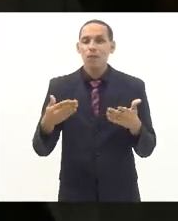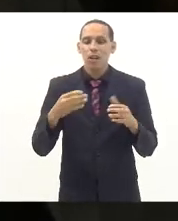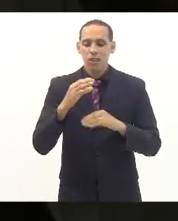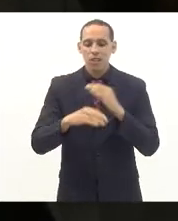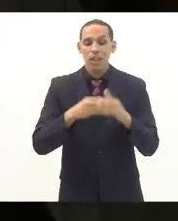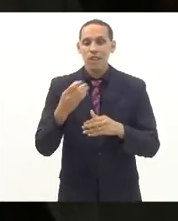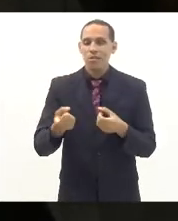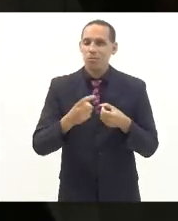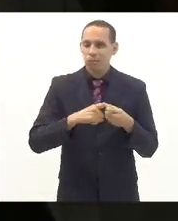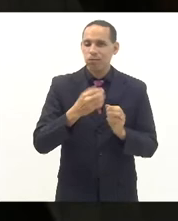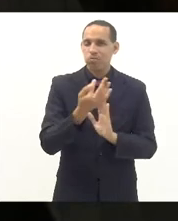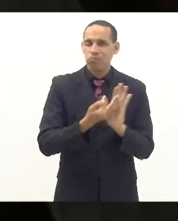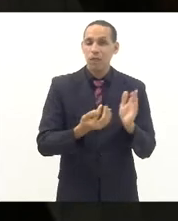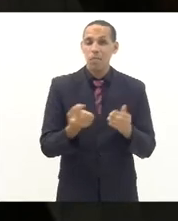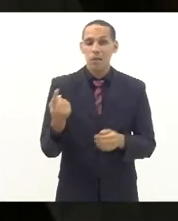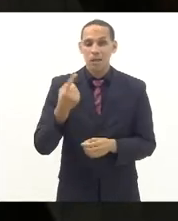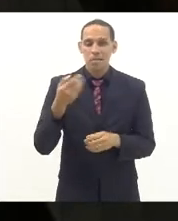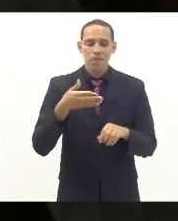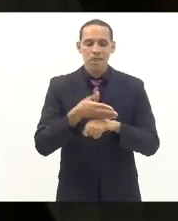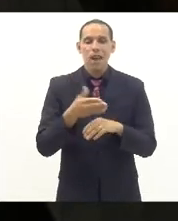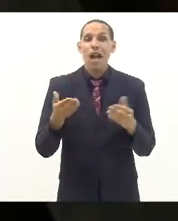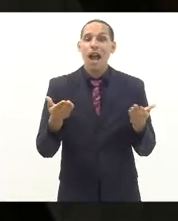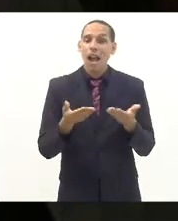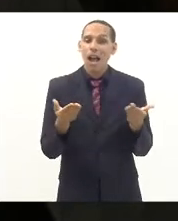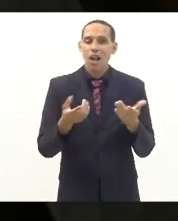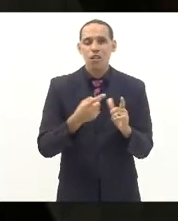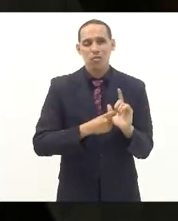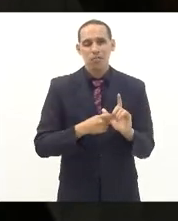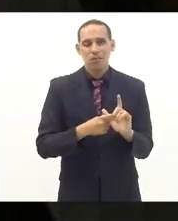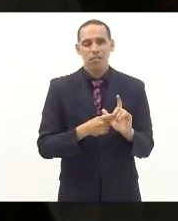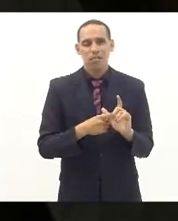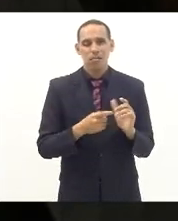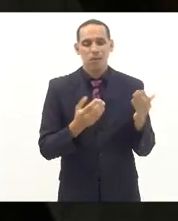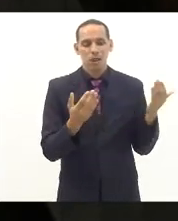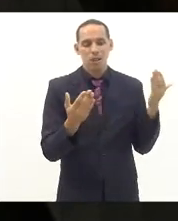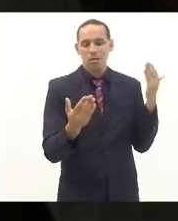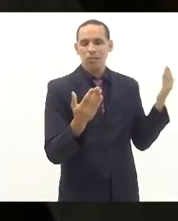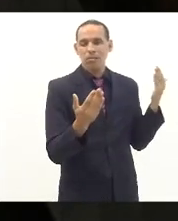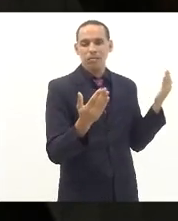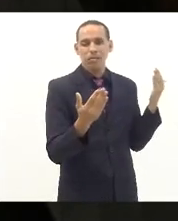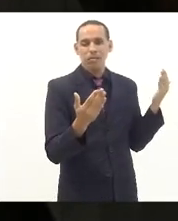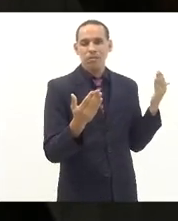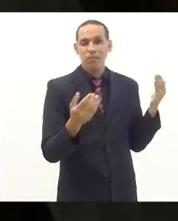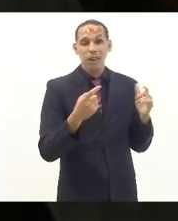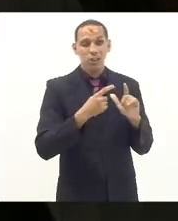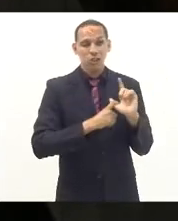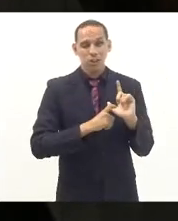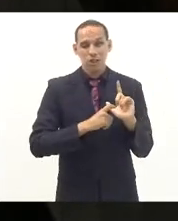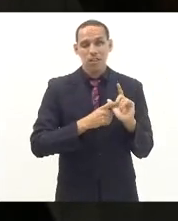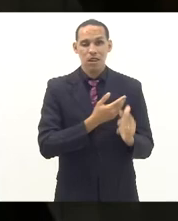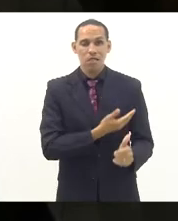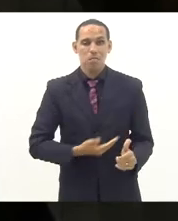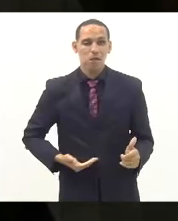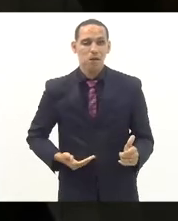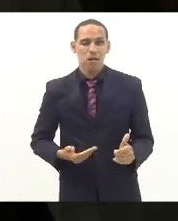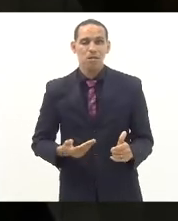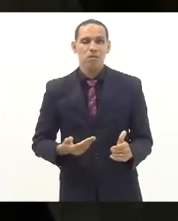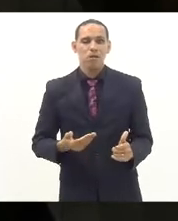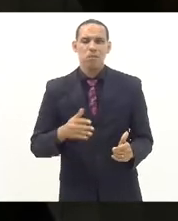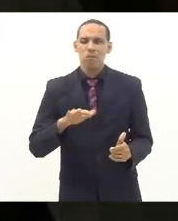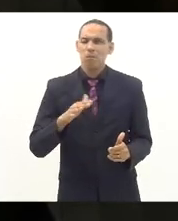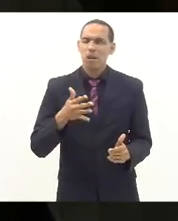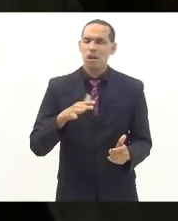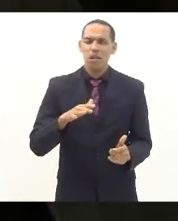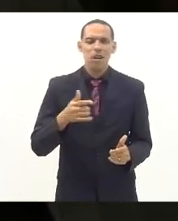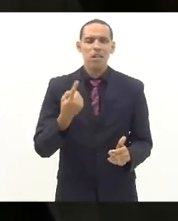primeiro círculo do regime de apuração fiscal e qual é o nível de endividamento do Estado hoje cuja dívida E aí chega a